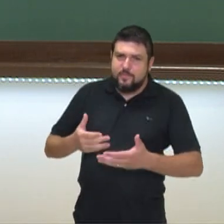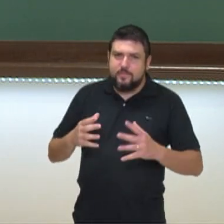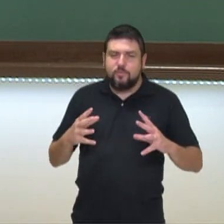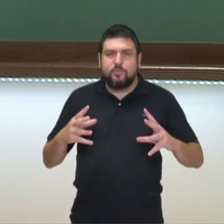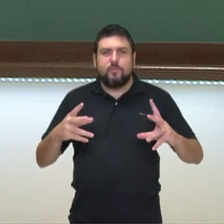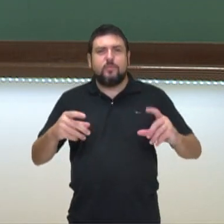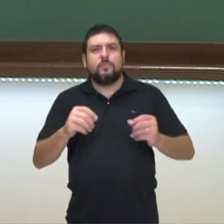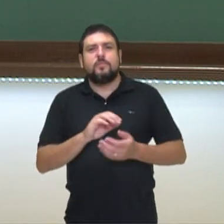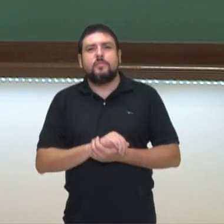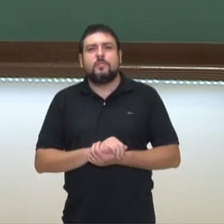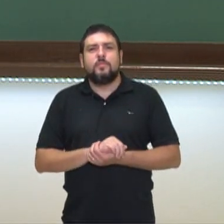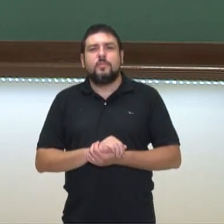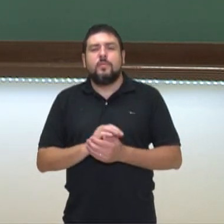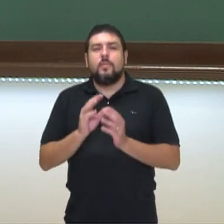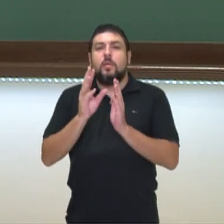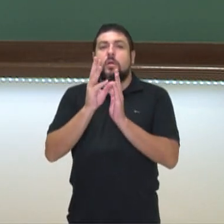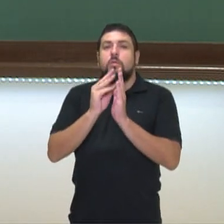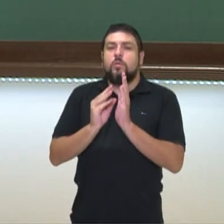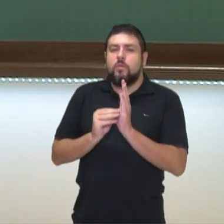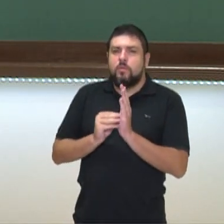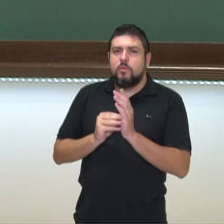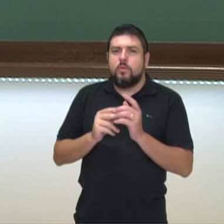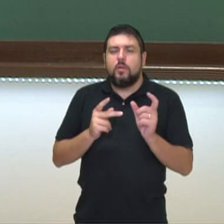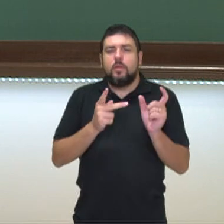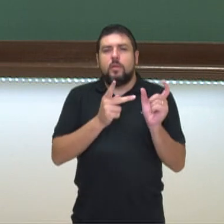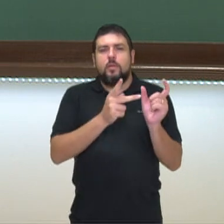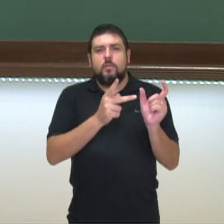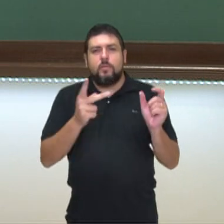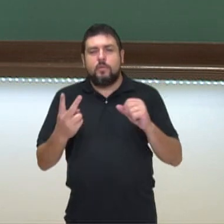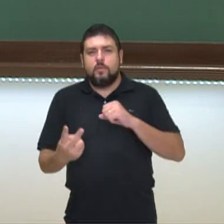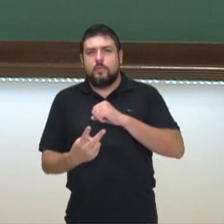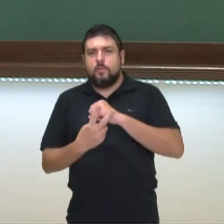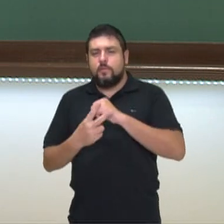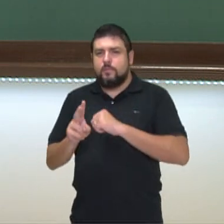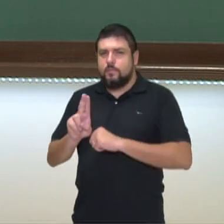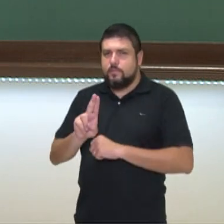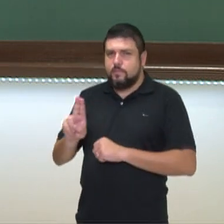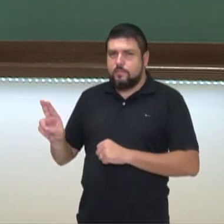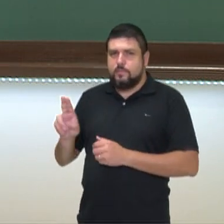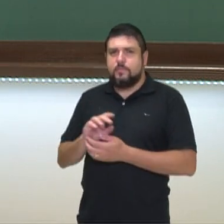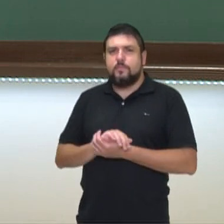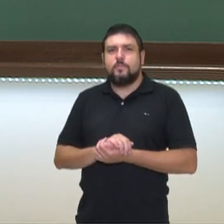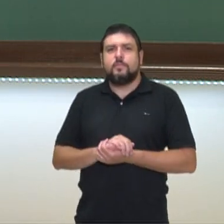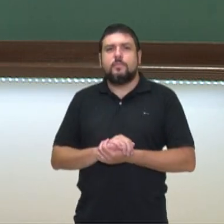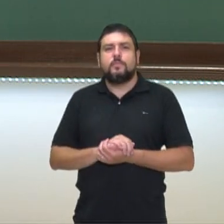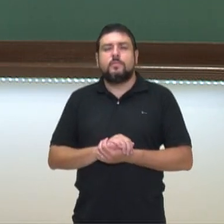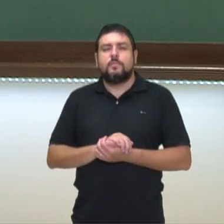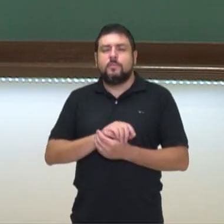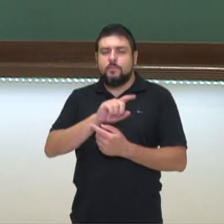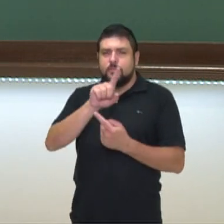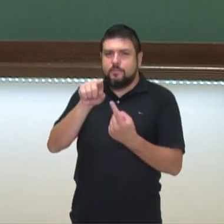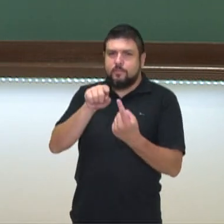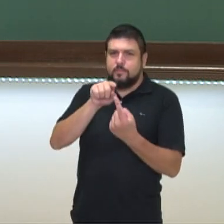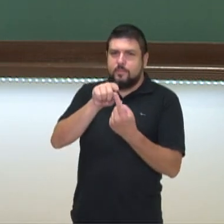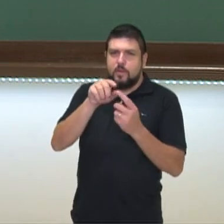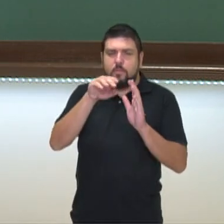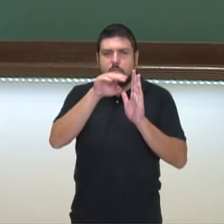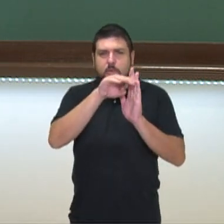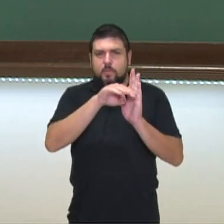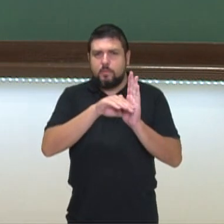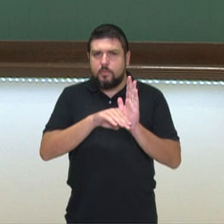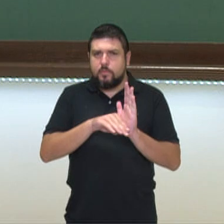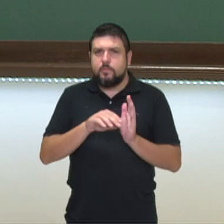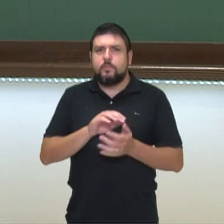nosso conteúdo é predicado verbo nominal. Vamos agora aos nossos objetivos, na verdade um objetivo.